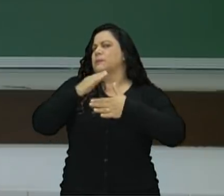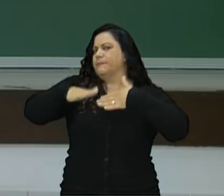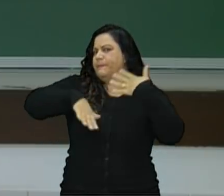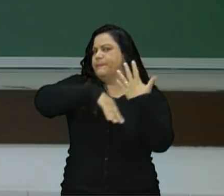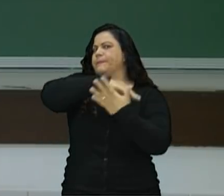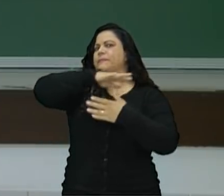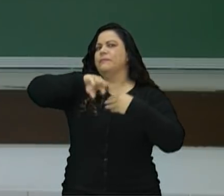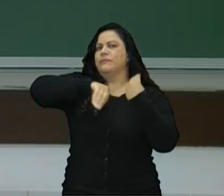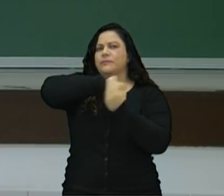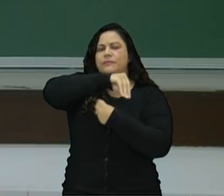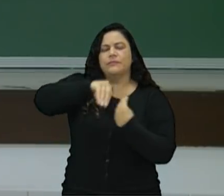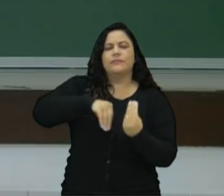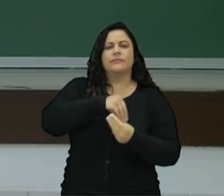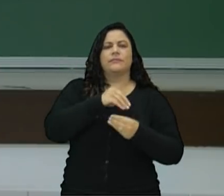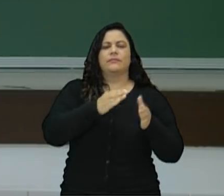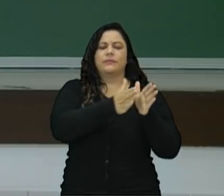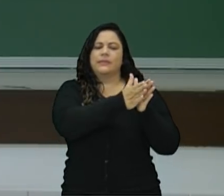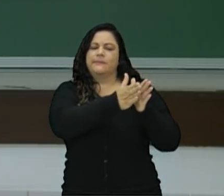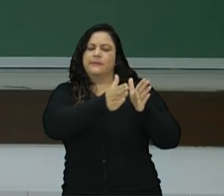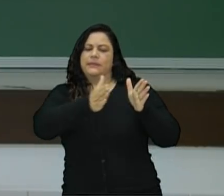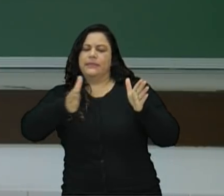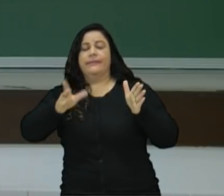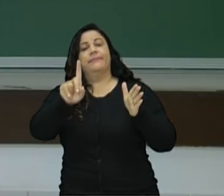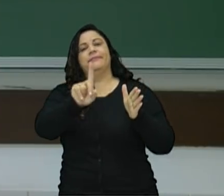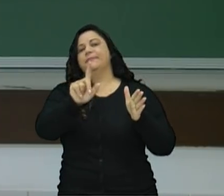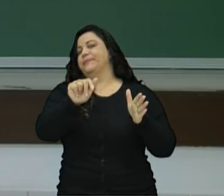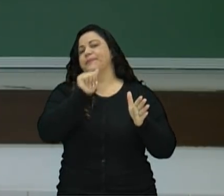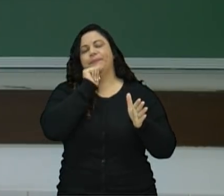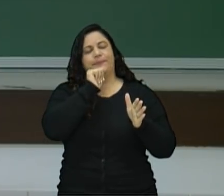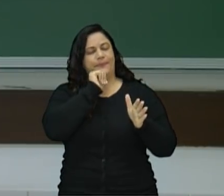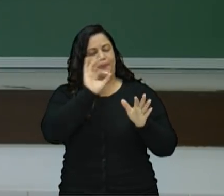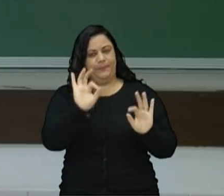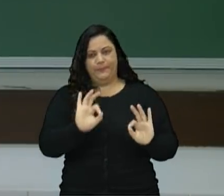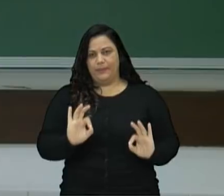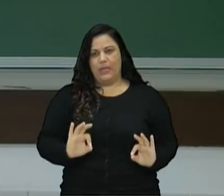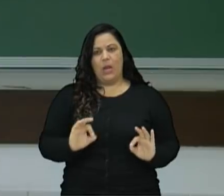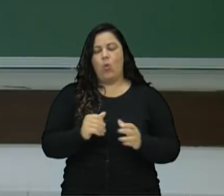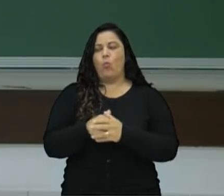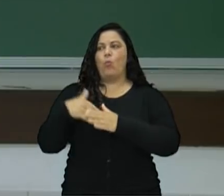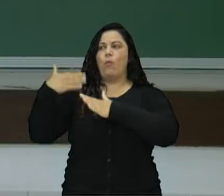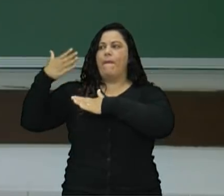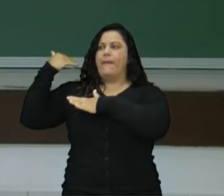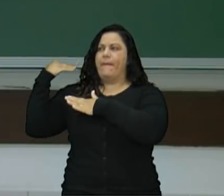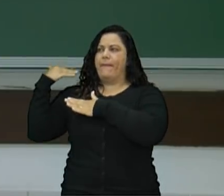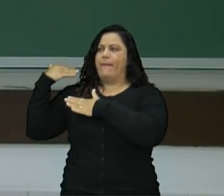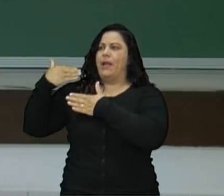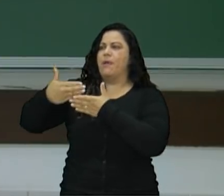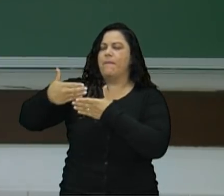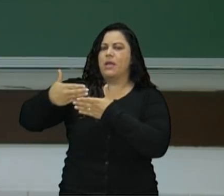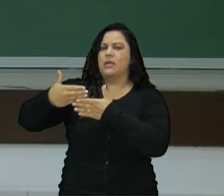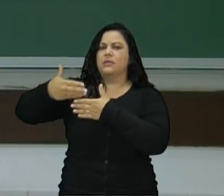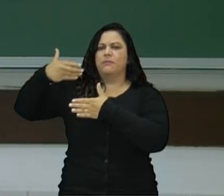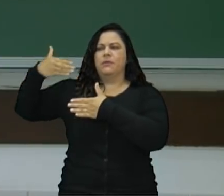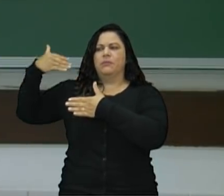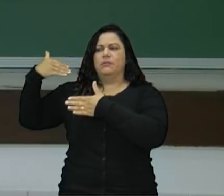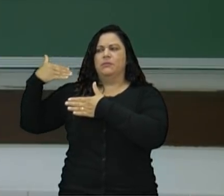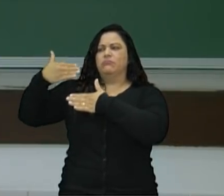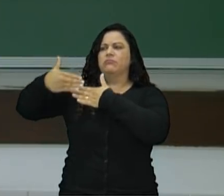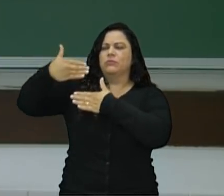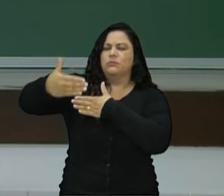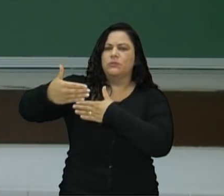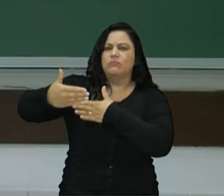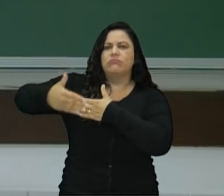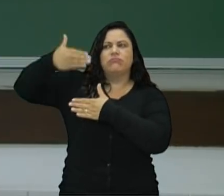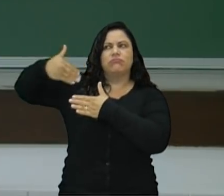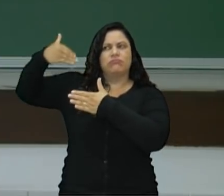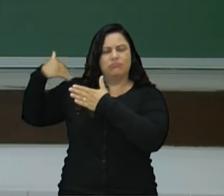né? Então nem sempre segue essa linearidade cronológica, né? De uma coisa aconteceu primeiro, depois aconteceu isso, depois na sequência aquilo, às vezes